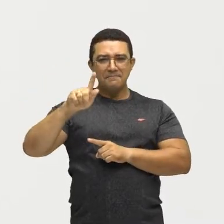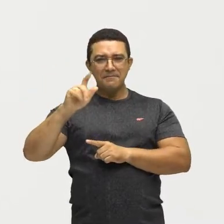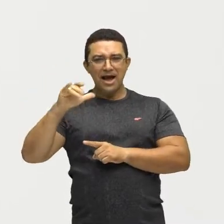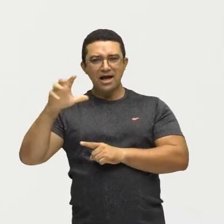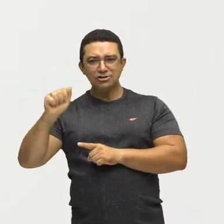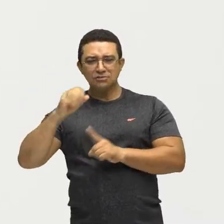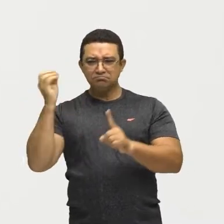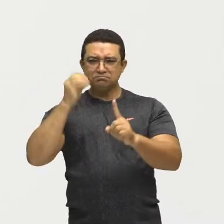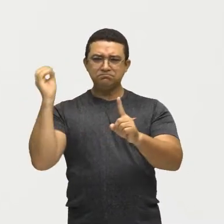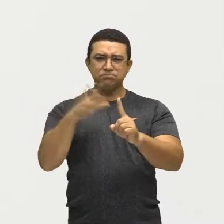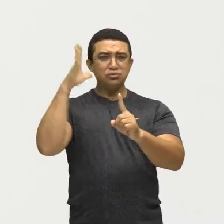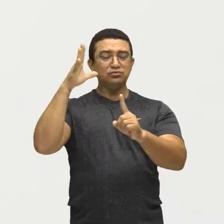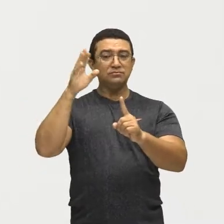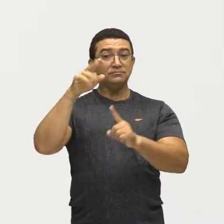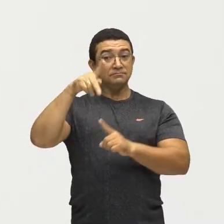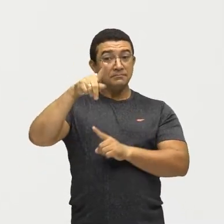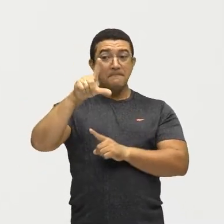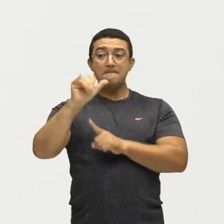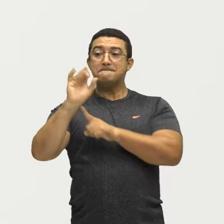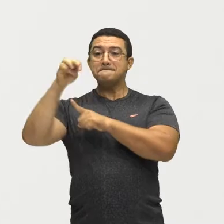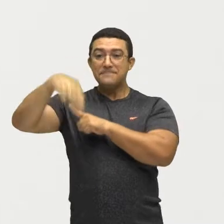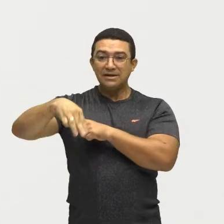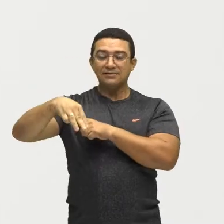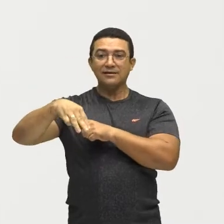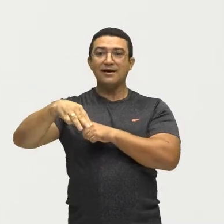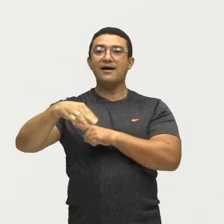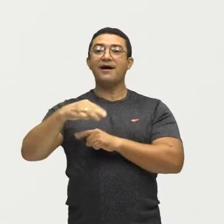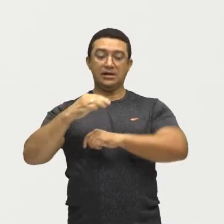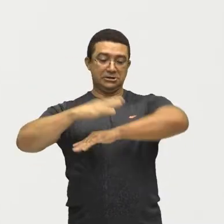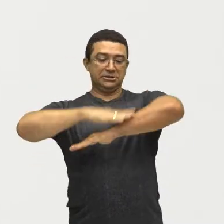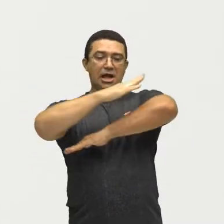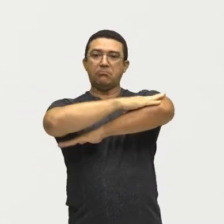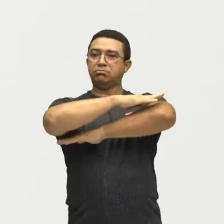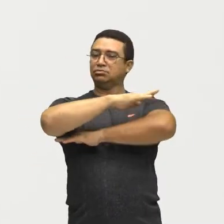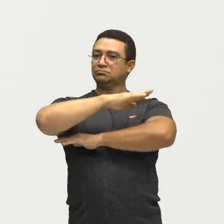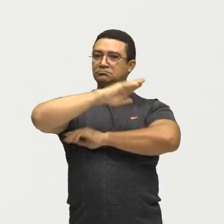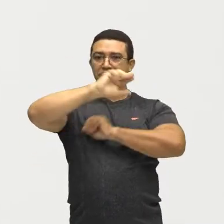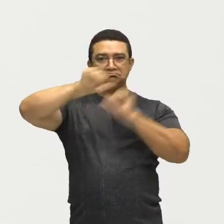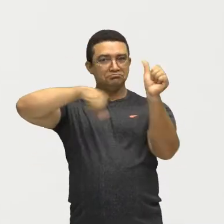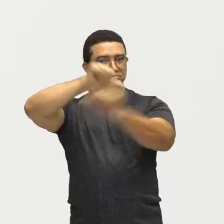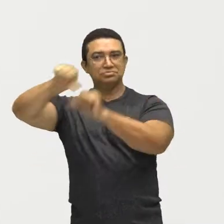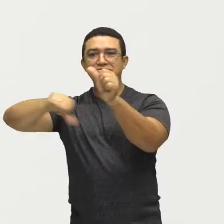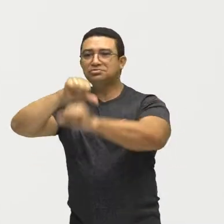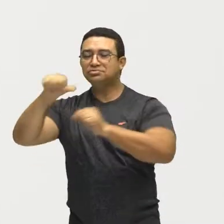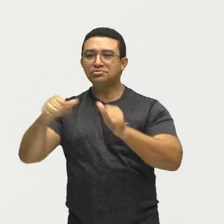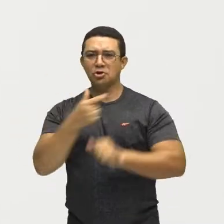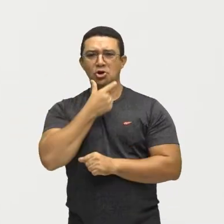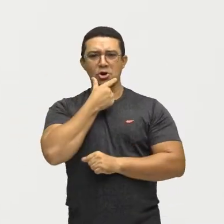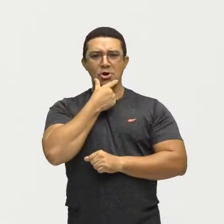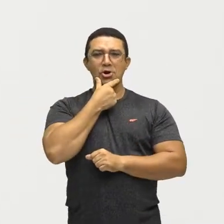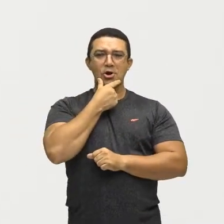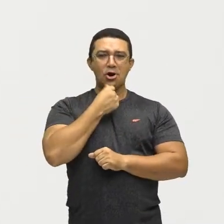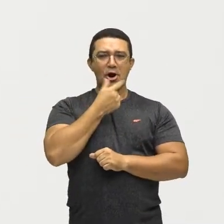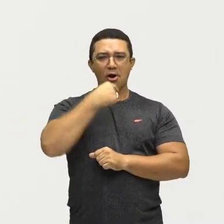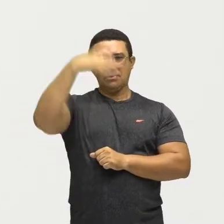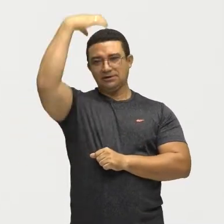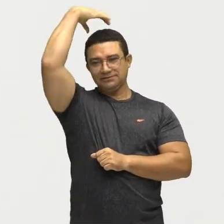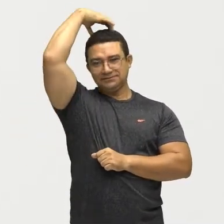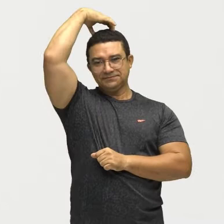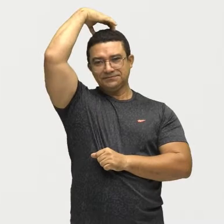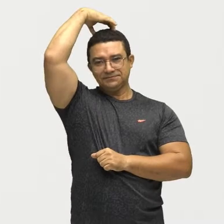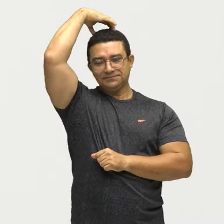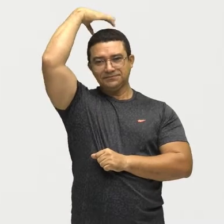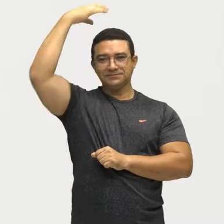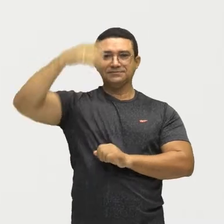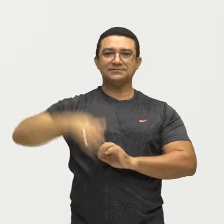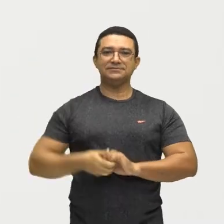ela vai, né, fazer lá perto do sapo, né, aí faz plim, que é